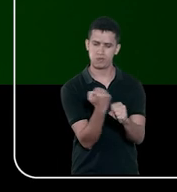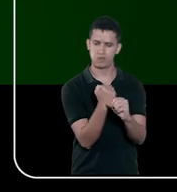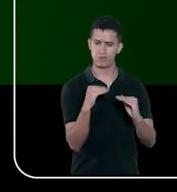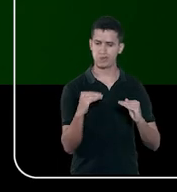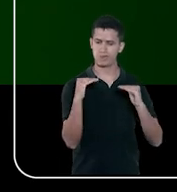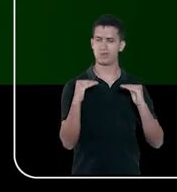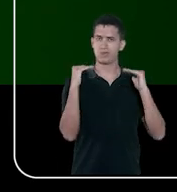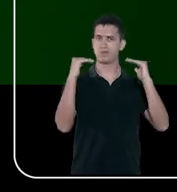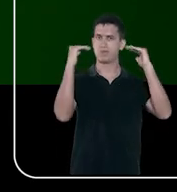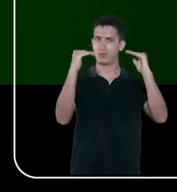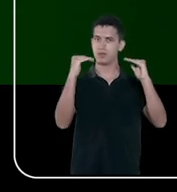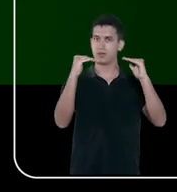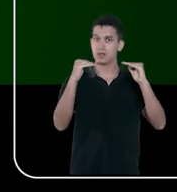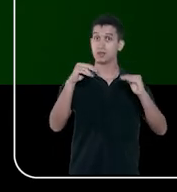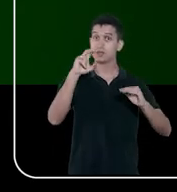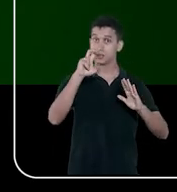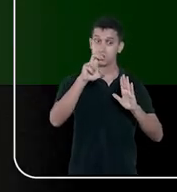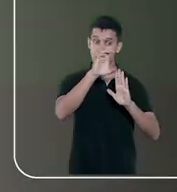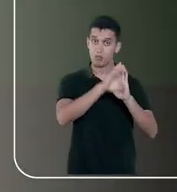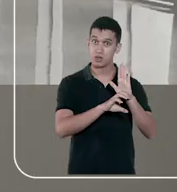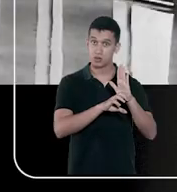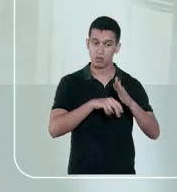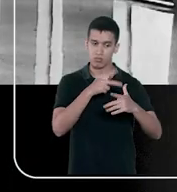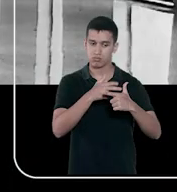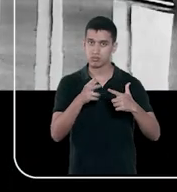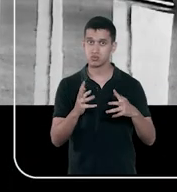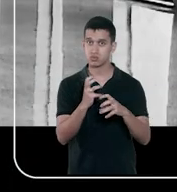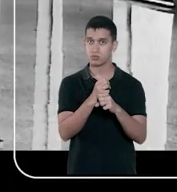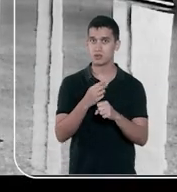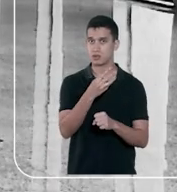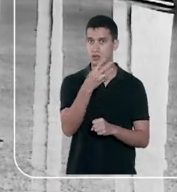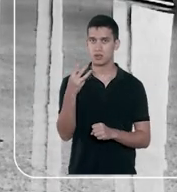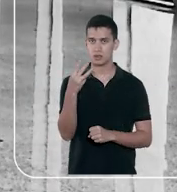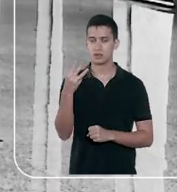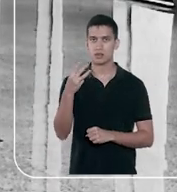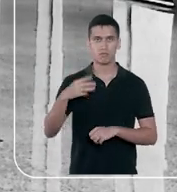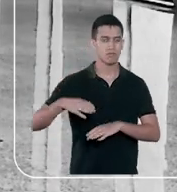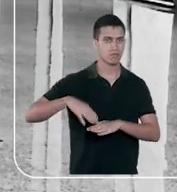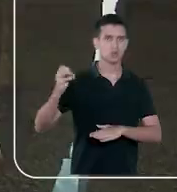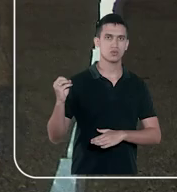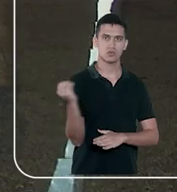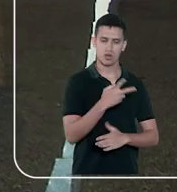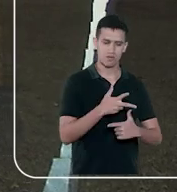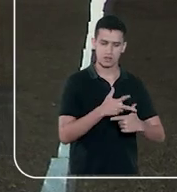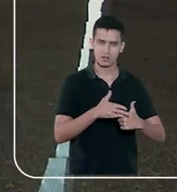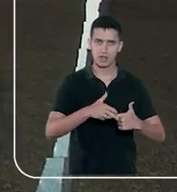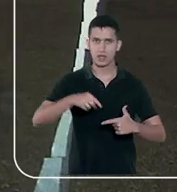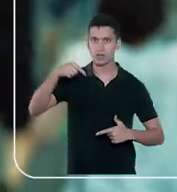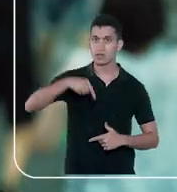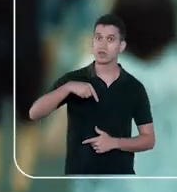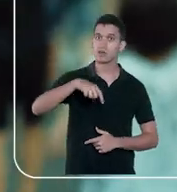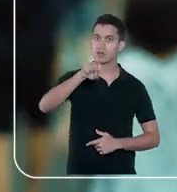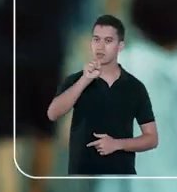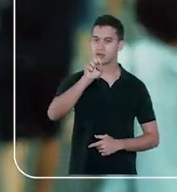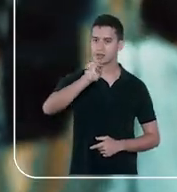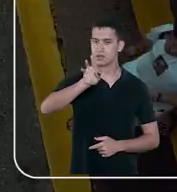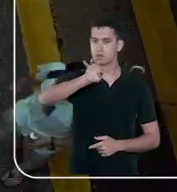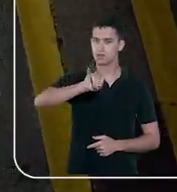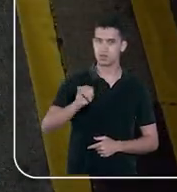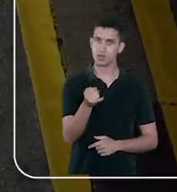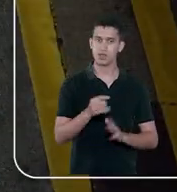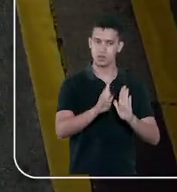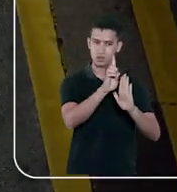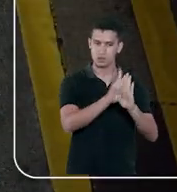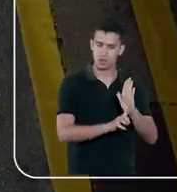5 capítulos em 13 episódios. É a mais nova série do STJ. Os direitos,